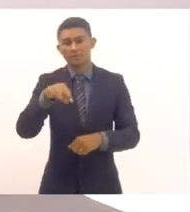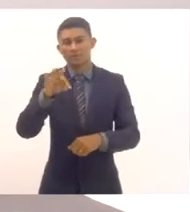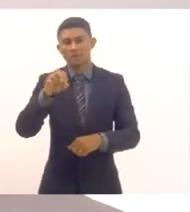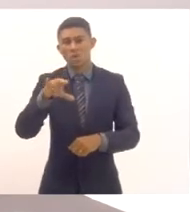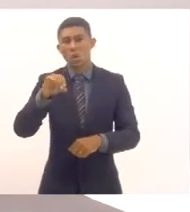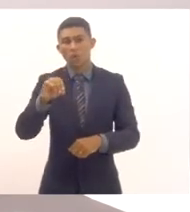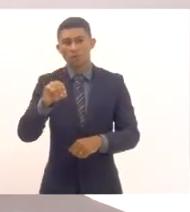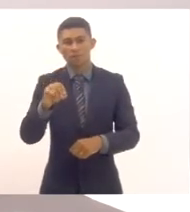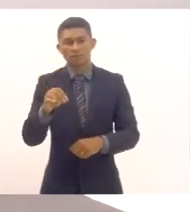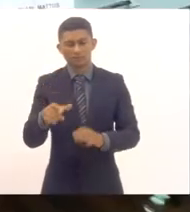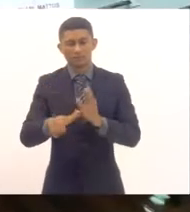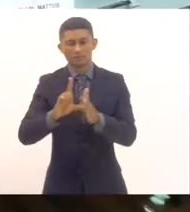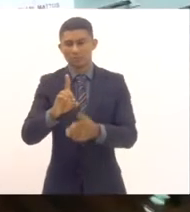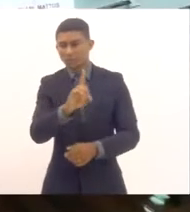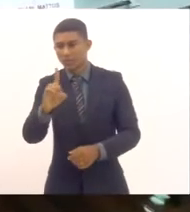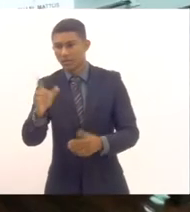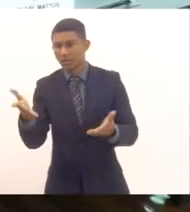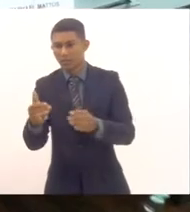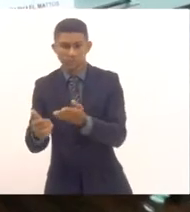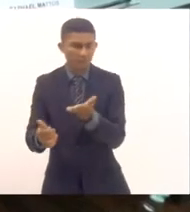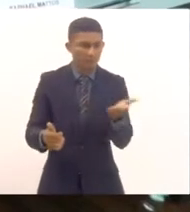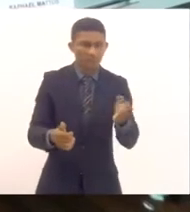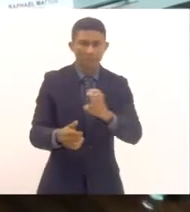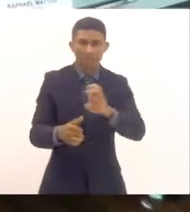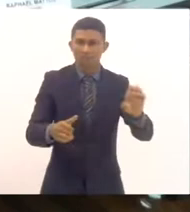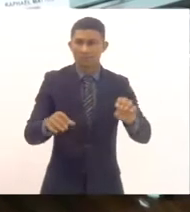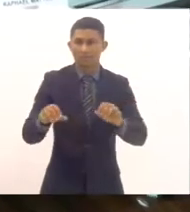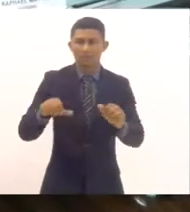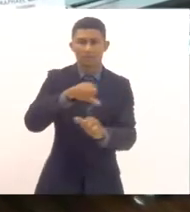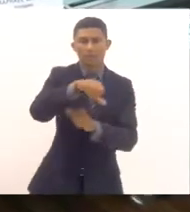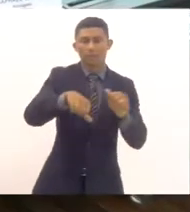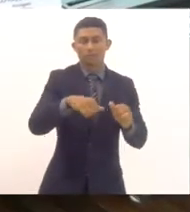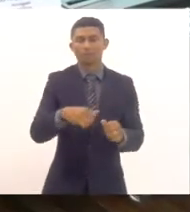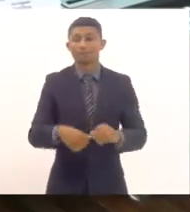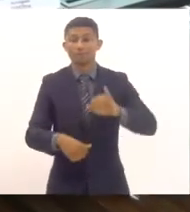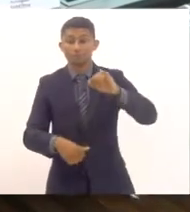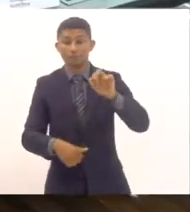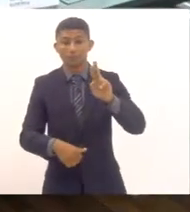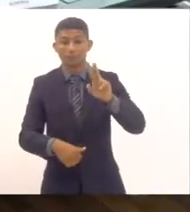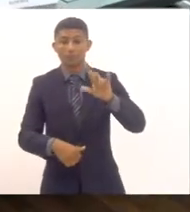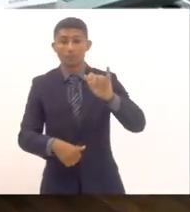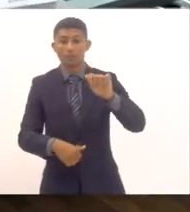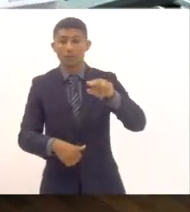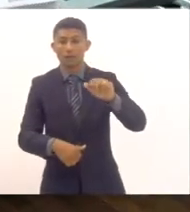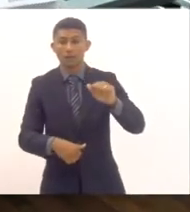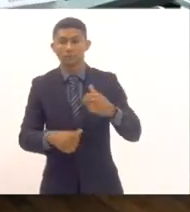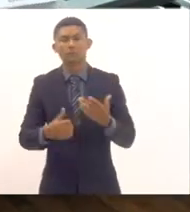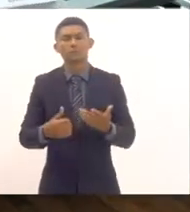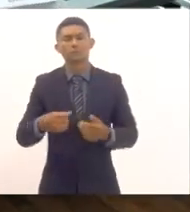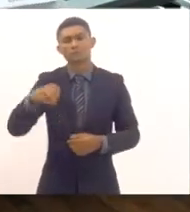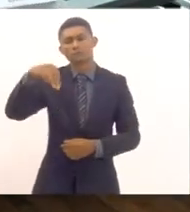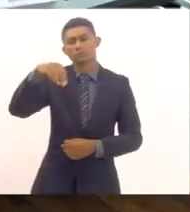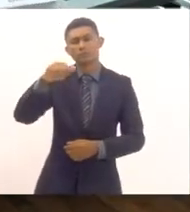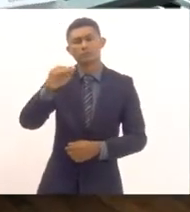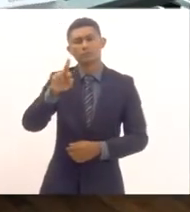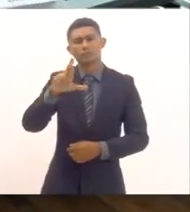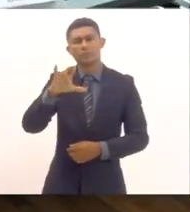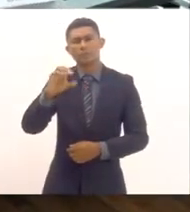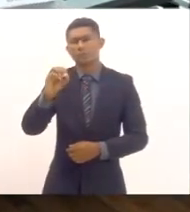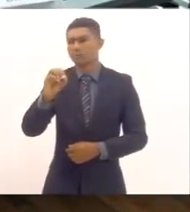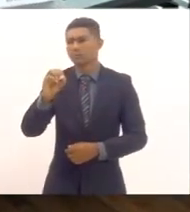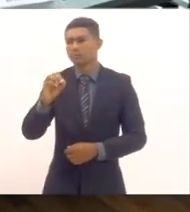aqui sempre do lado de cá Juliana Barreto Oi gente comunicação Márcio Teixeira